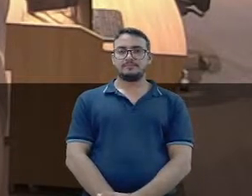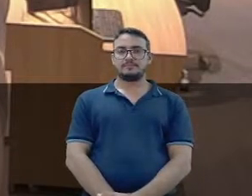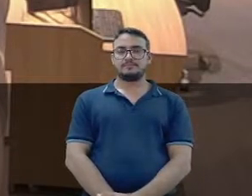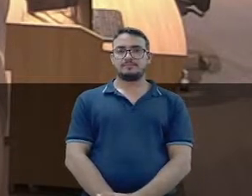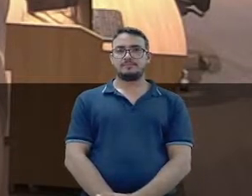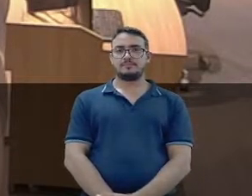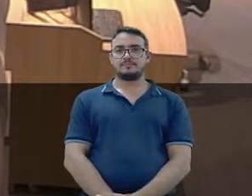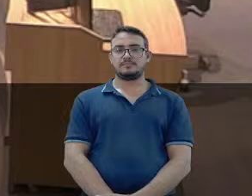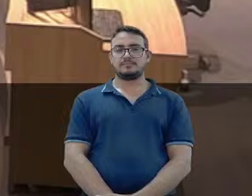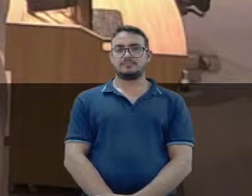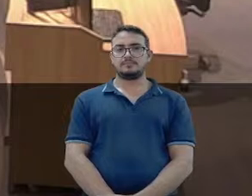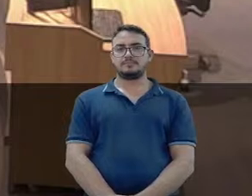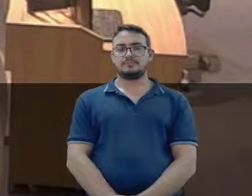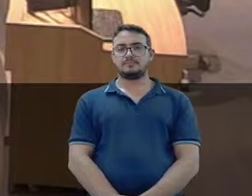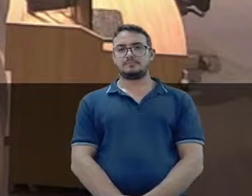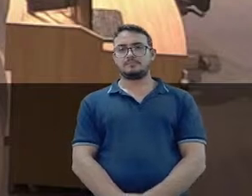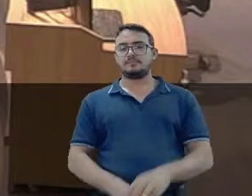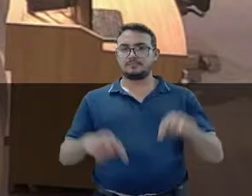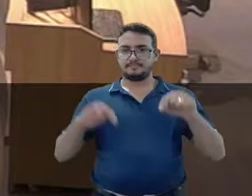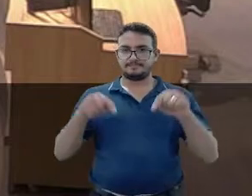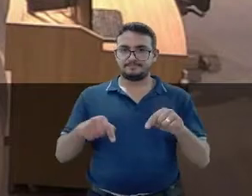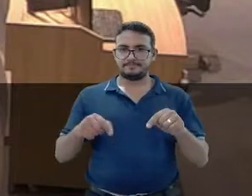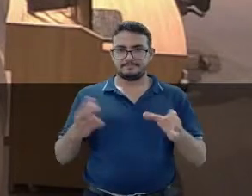Olha, nesse processo aqui,